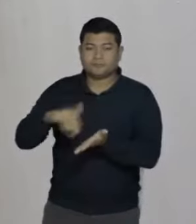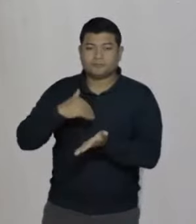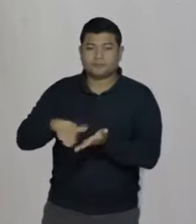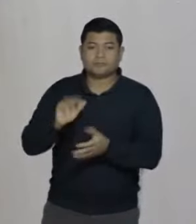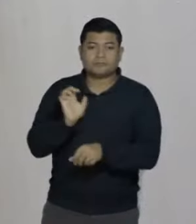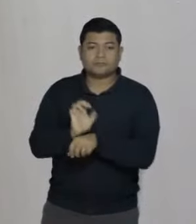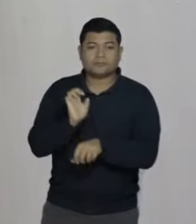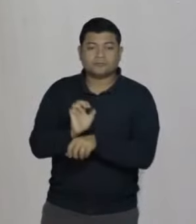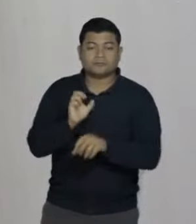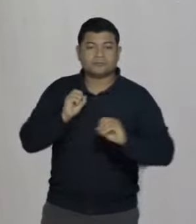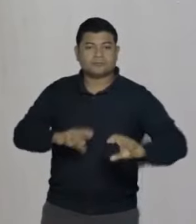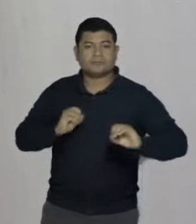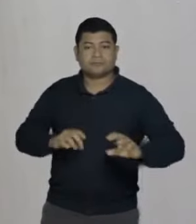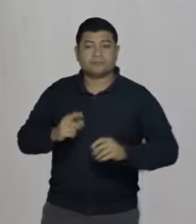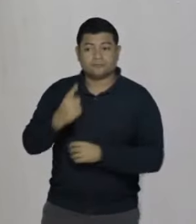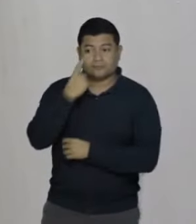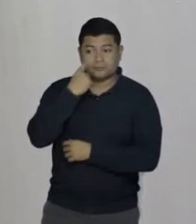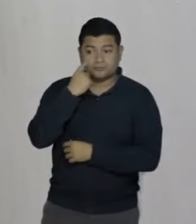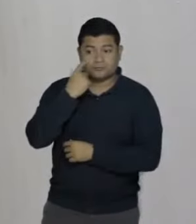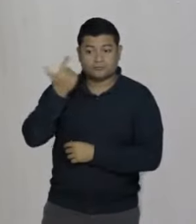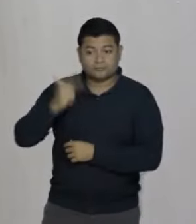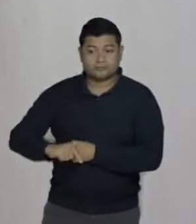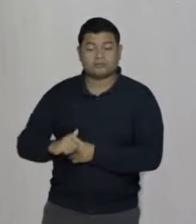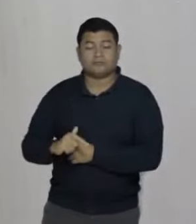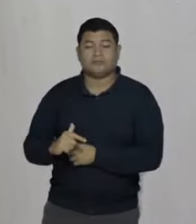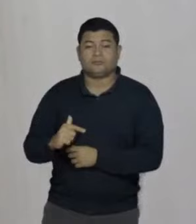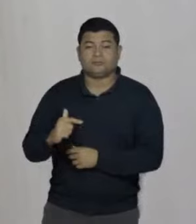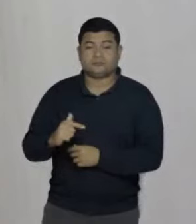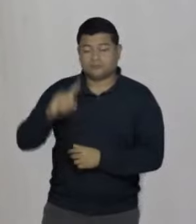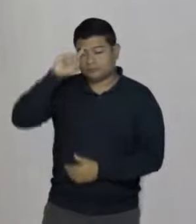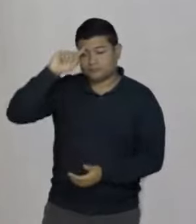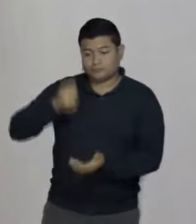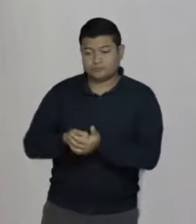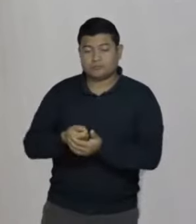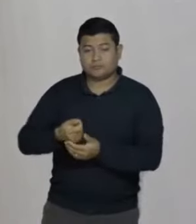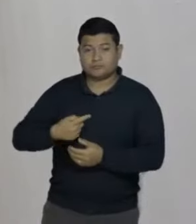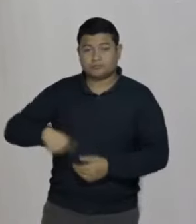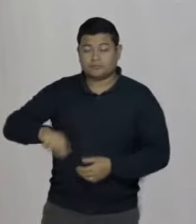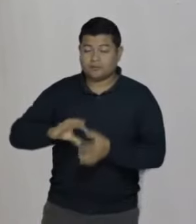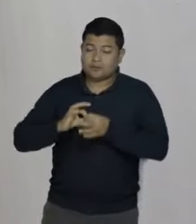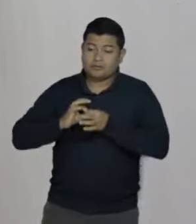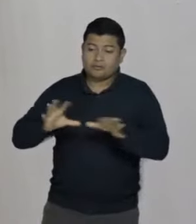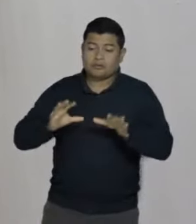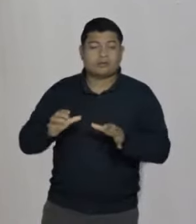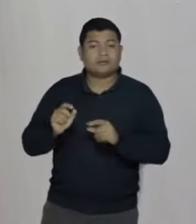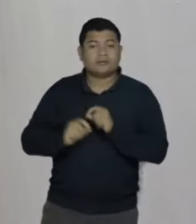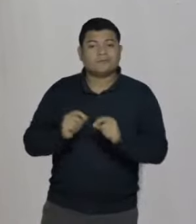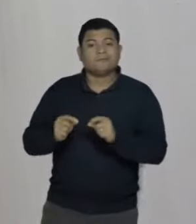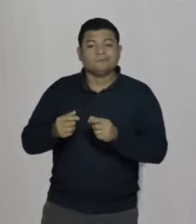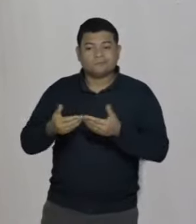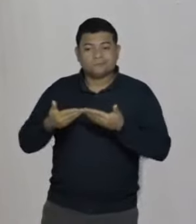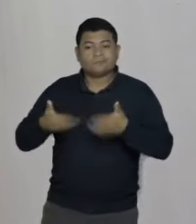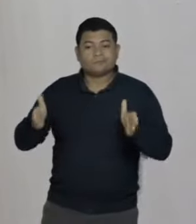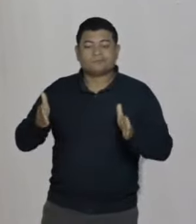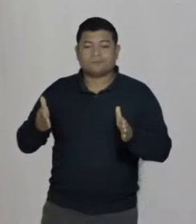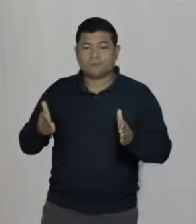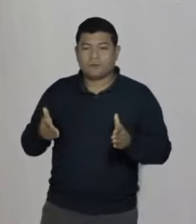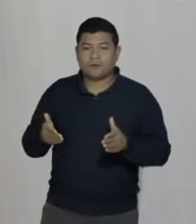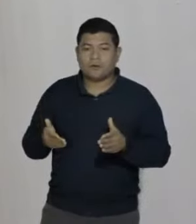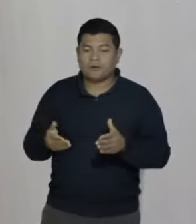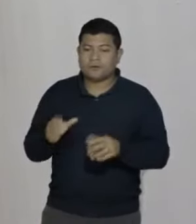revise essa decisão e permita que nós possamos abrir no CEDUP de Abdon Batista que atende toda aquela